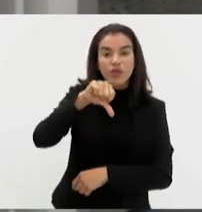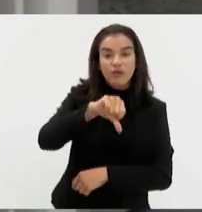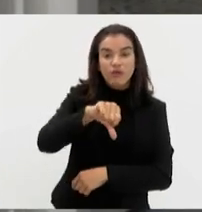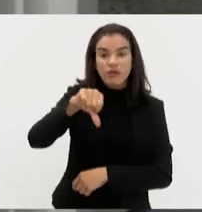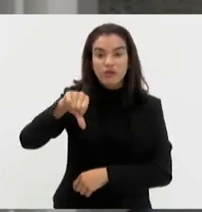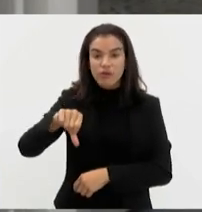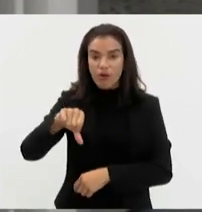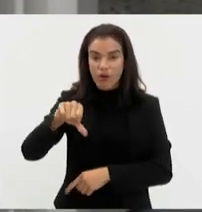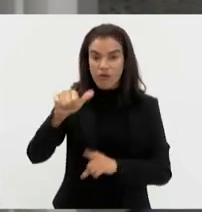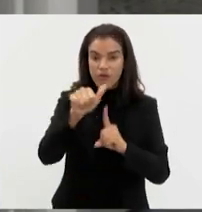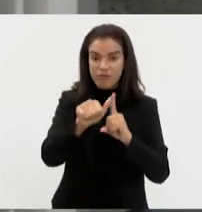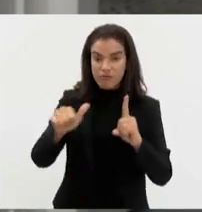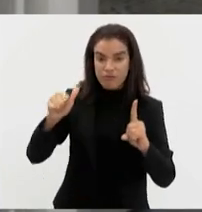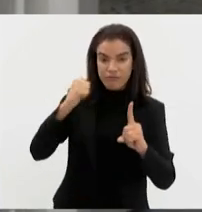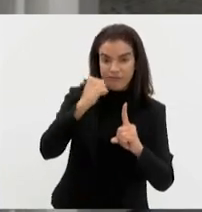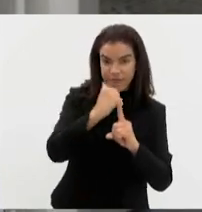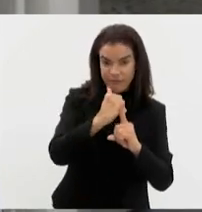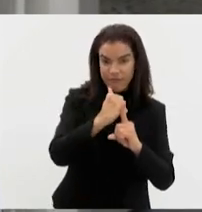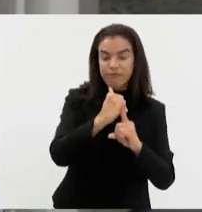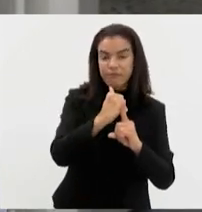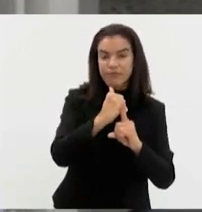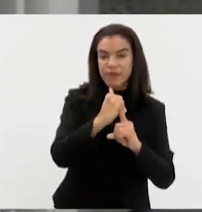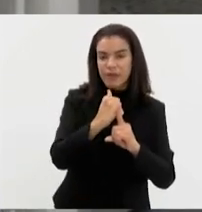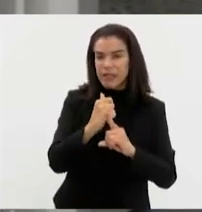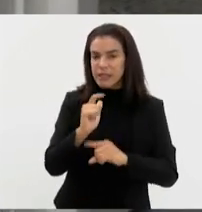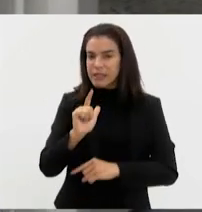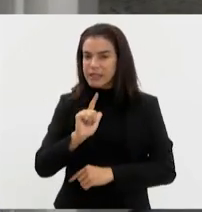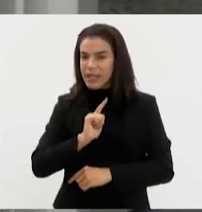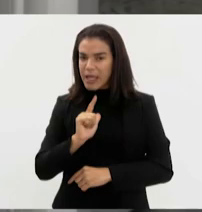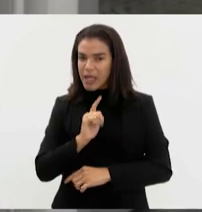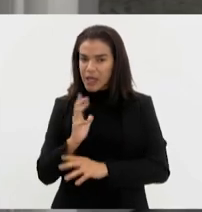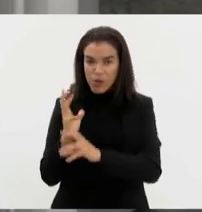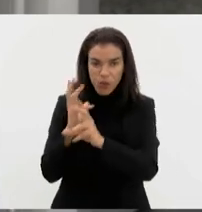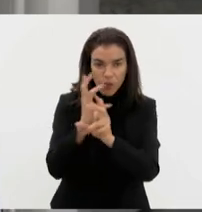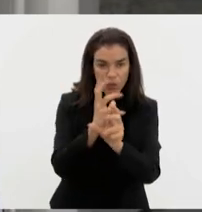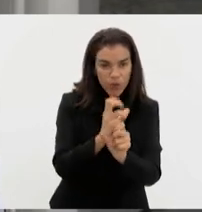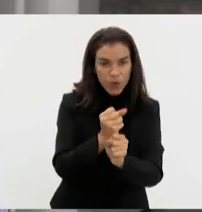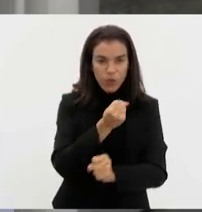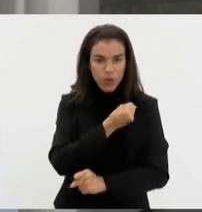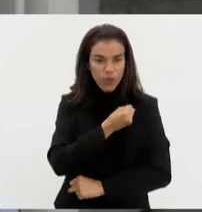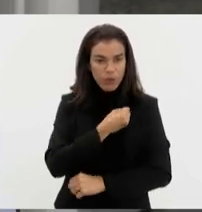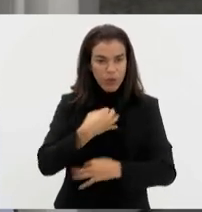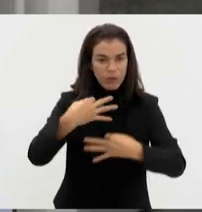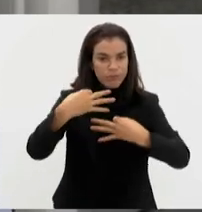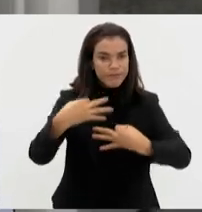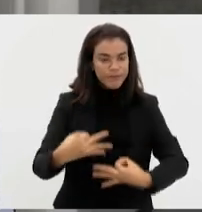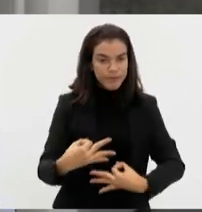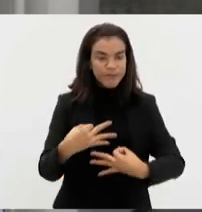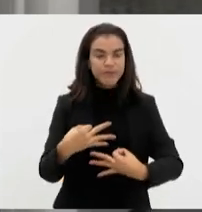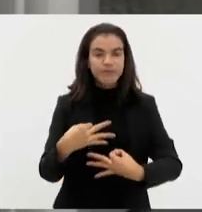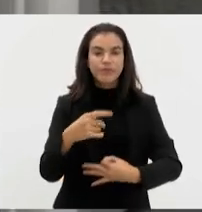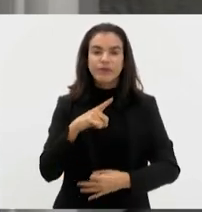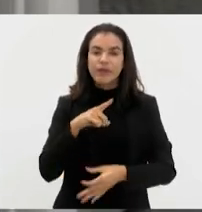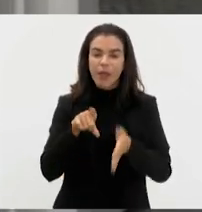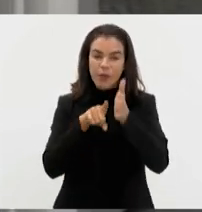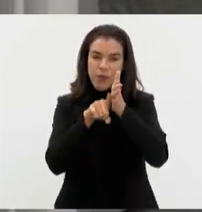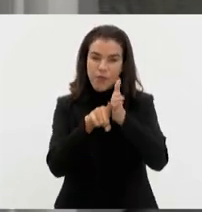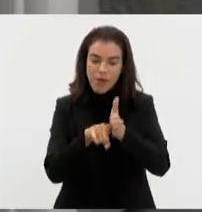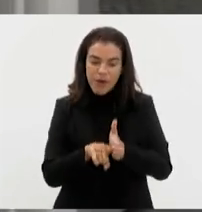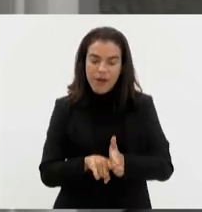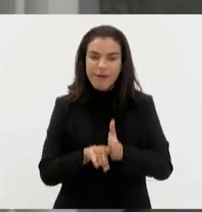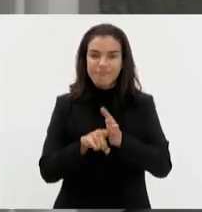99 feminicídios. Então, se você tem esse número bem delimitado, você vai ter uma análise